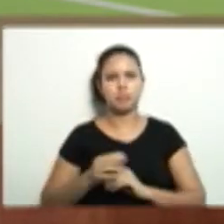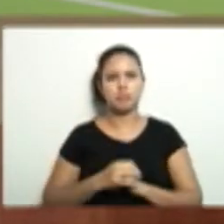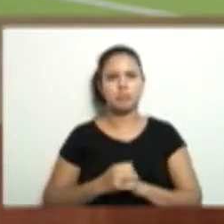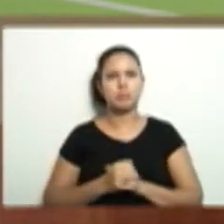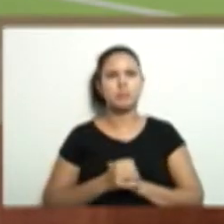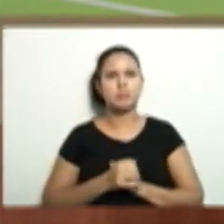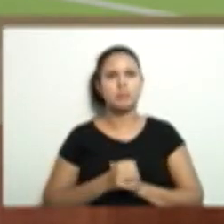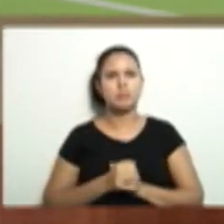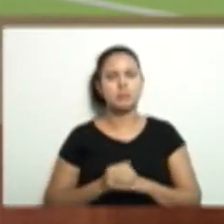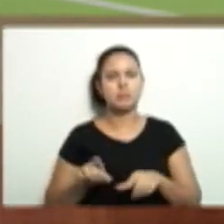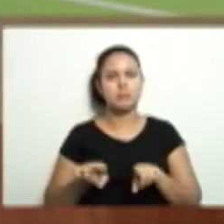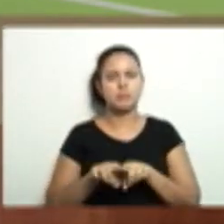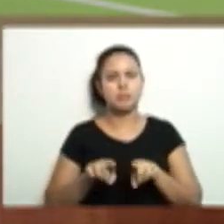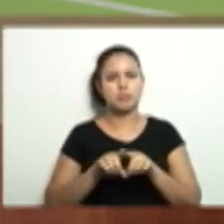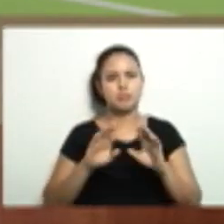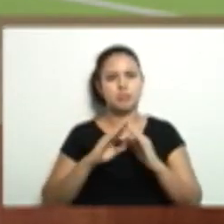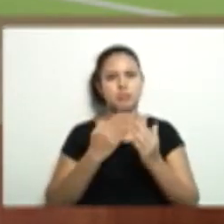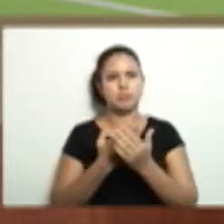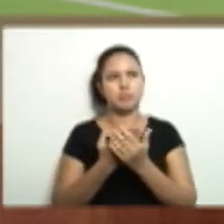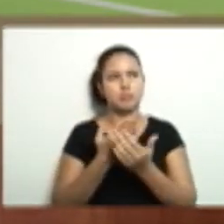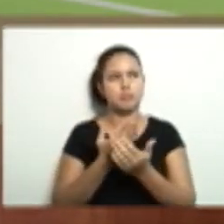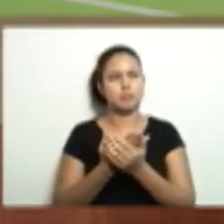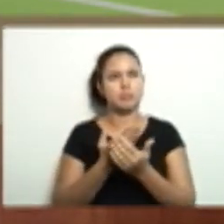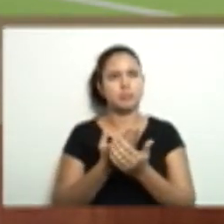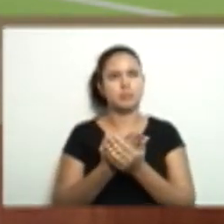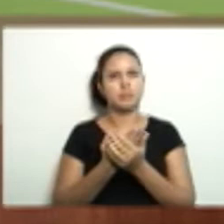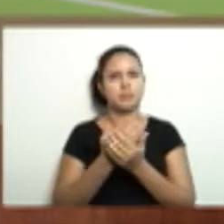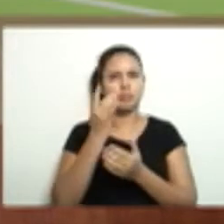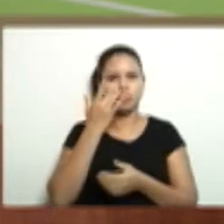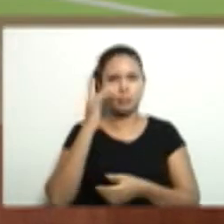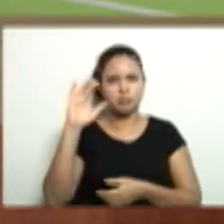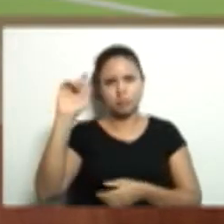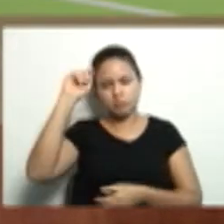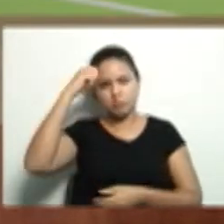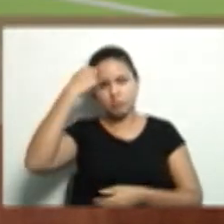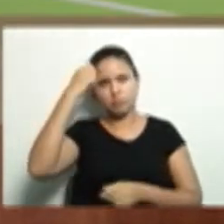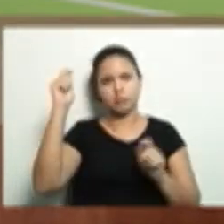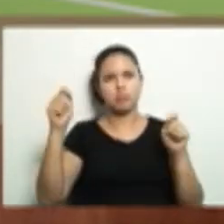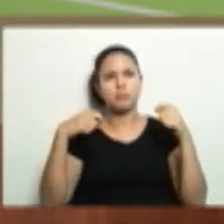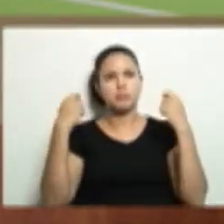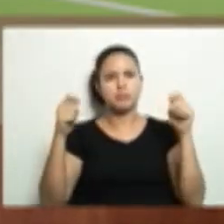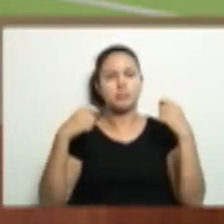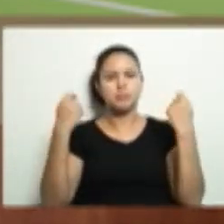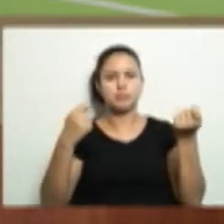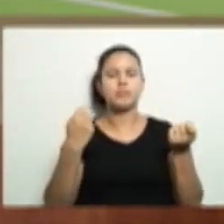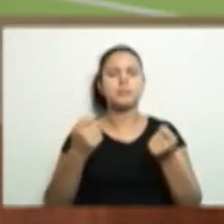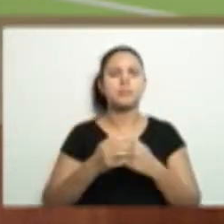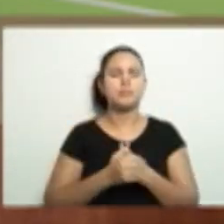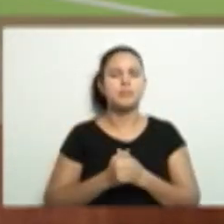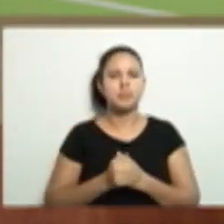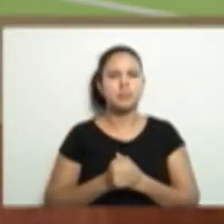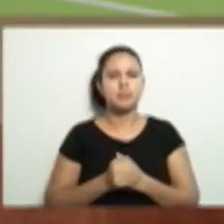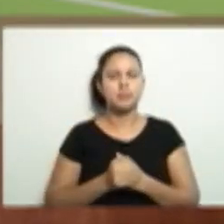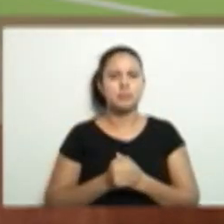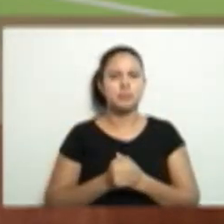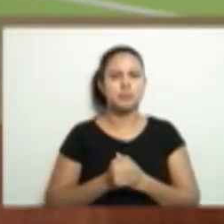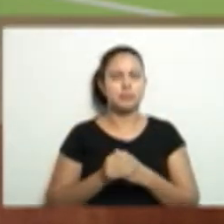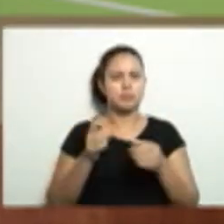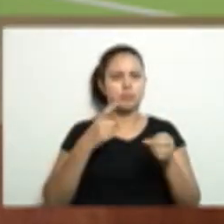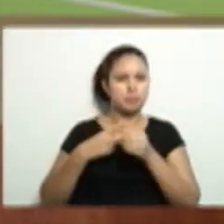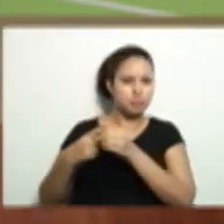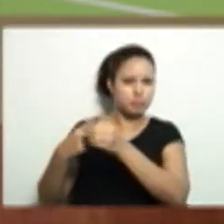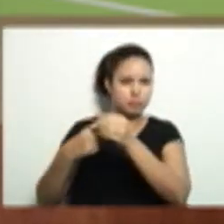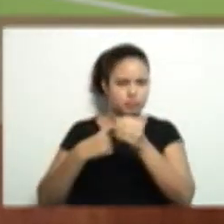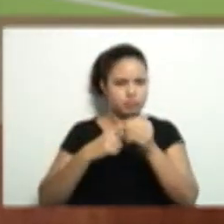Temos aqui a Escola Maria de Matos, de Ouro Preto Oeste, Henrique Dias, Ariquemes, 22 de abril também Ariquemes, Emboranas de